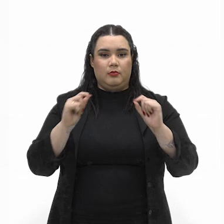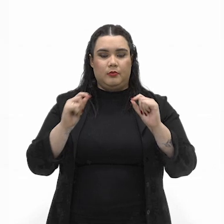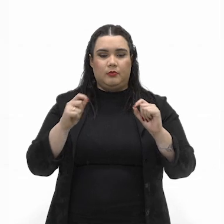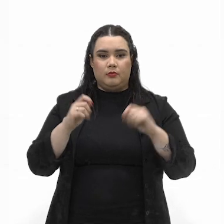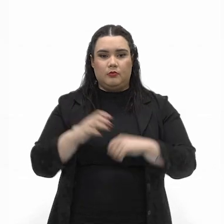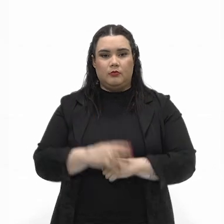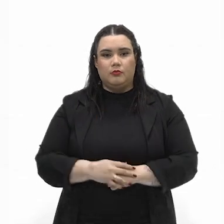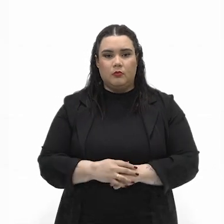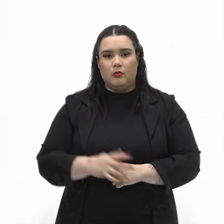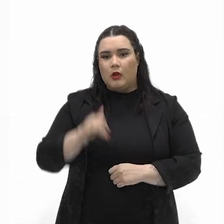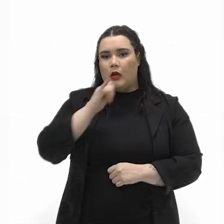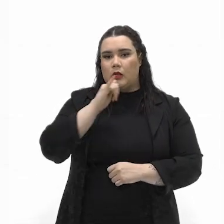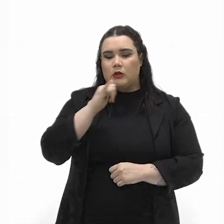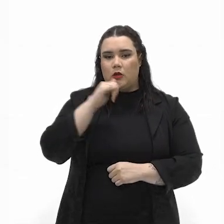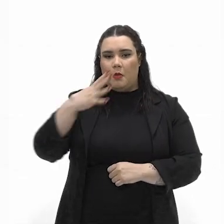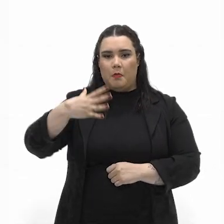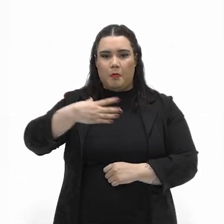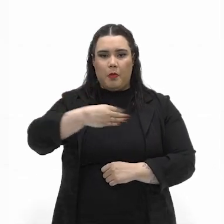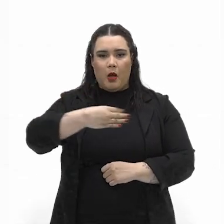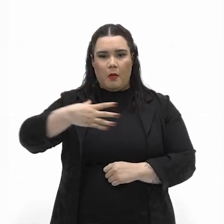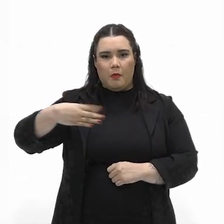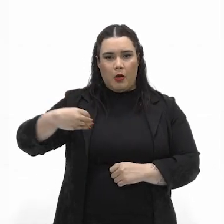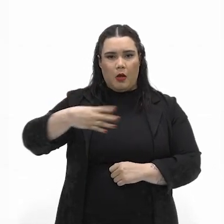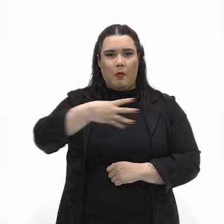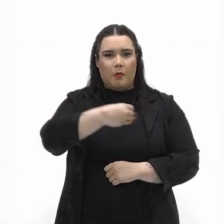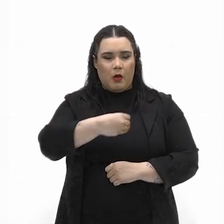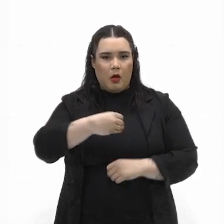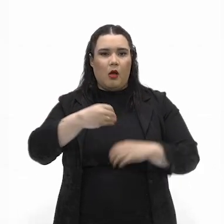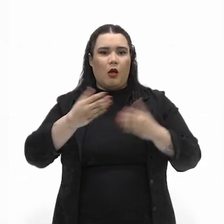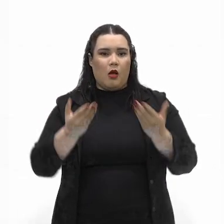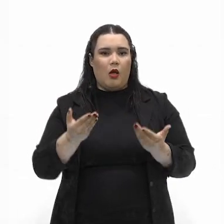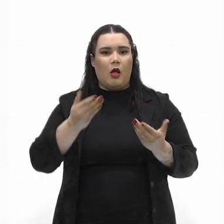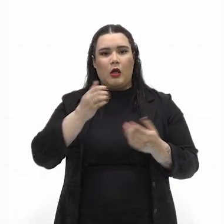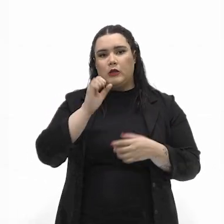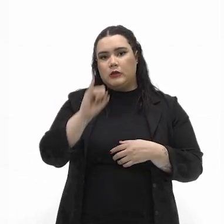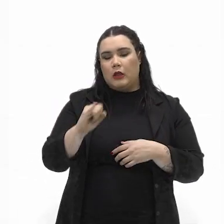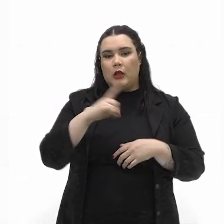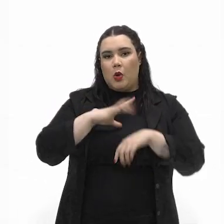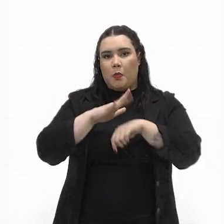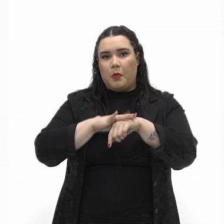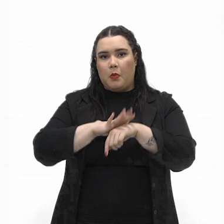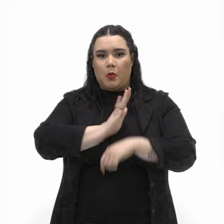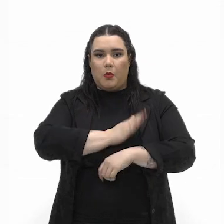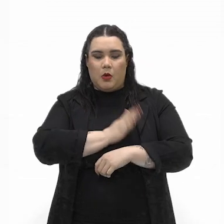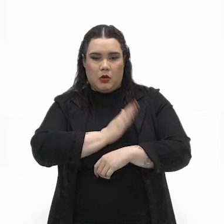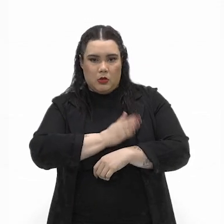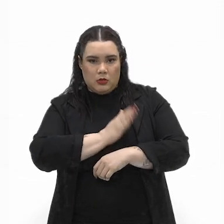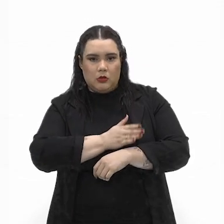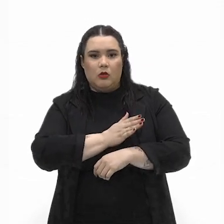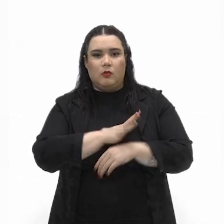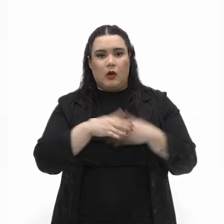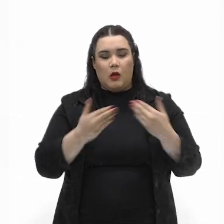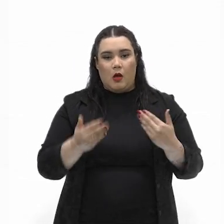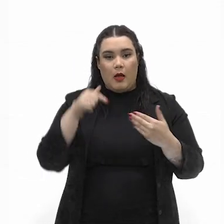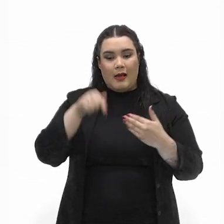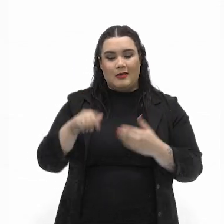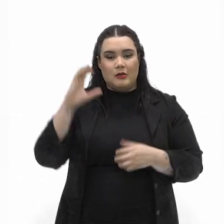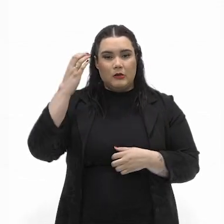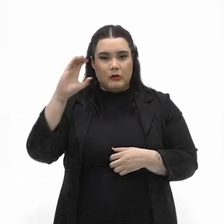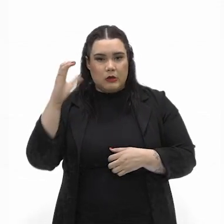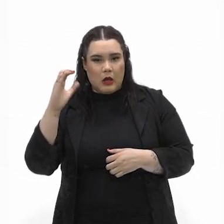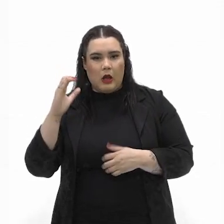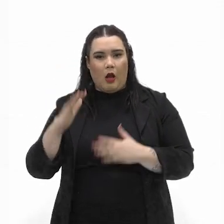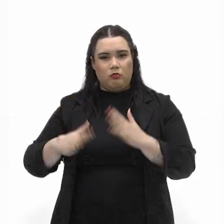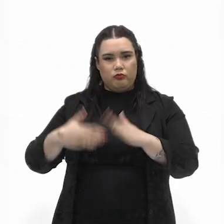os exames de imagens de doenças no coração, tá, pessoal? Então, o desenvolvimento da ciência, o desenvolvimento